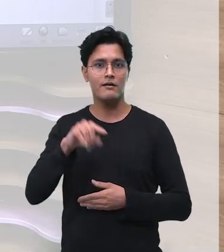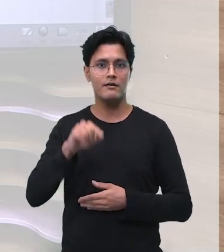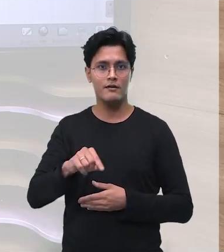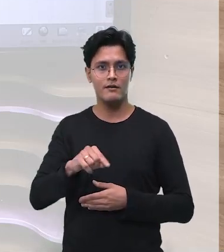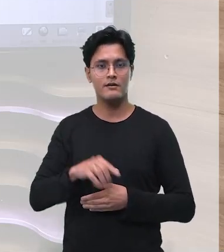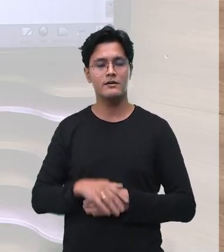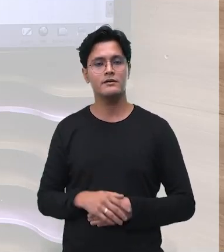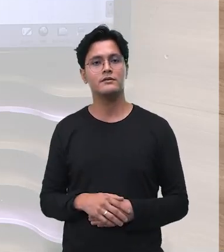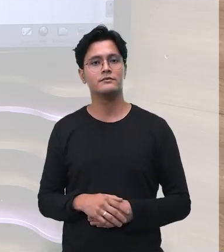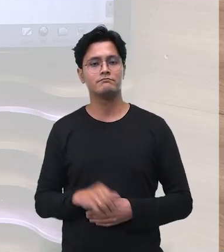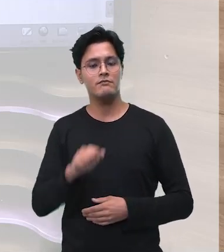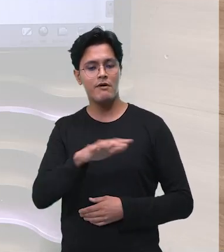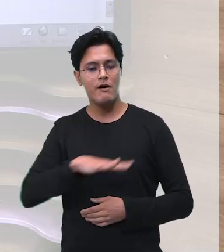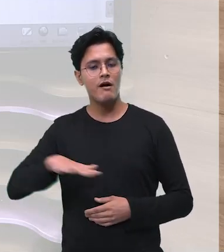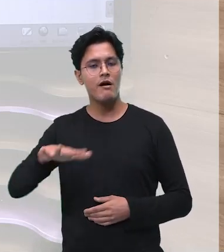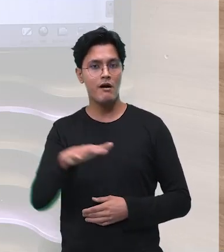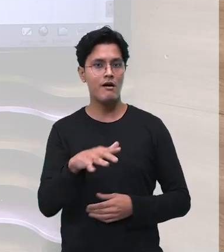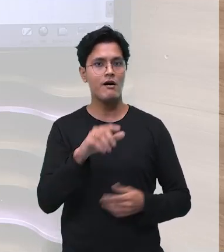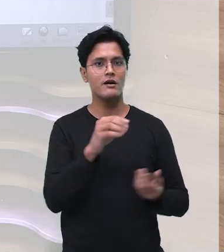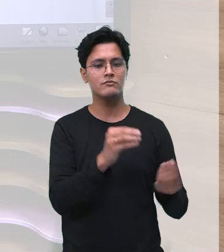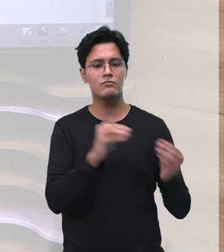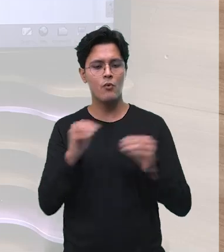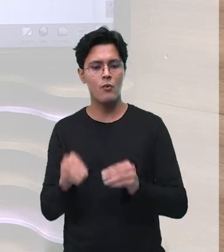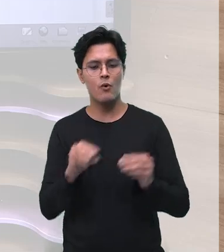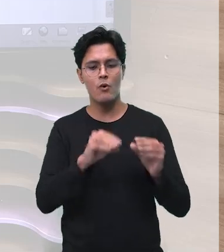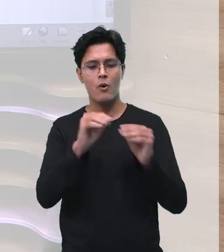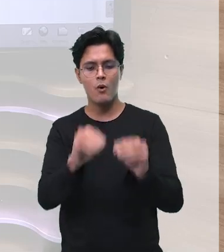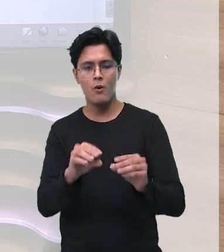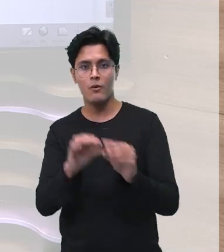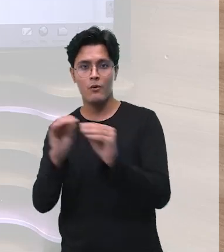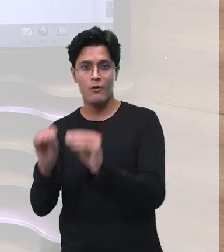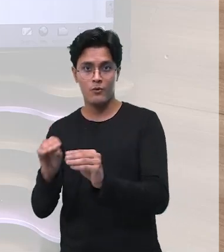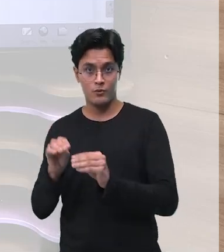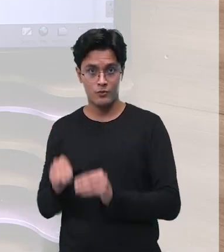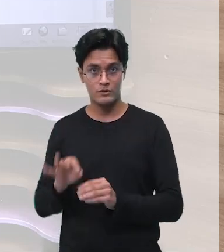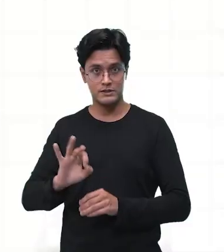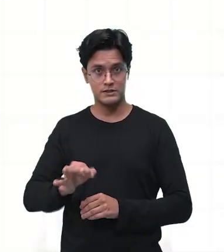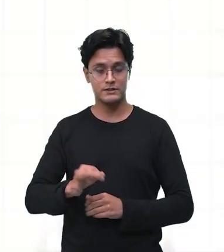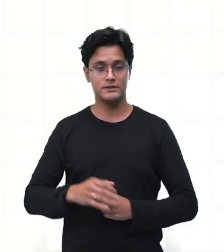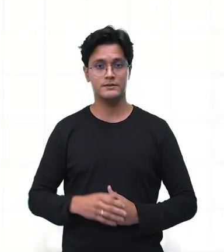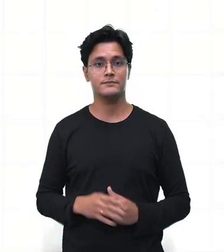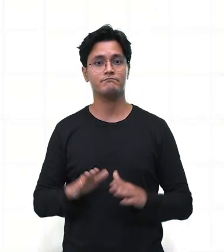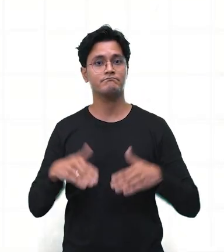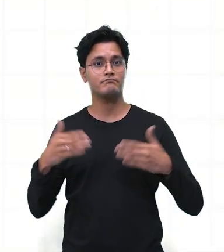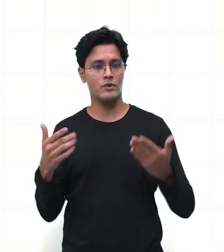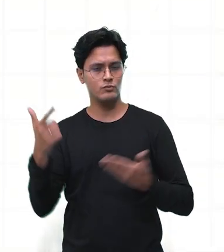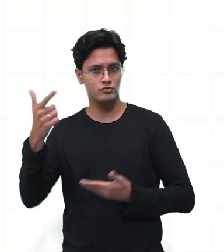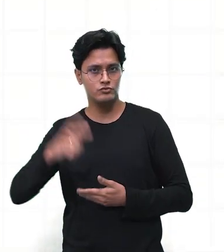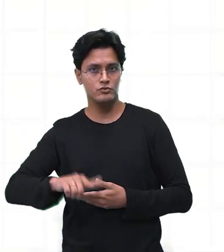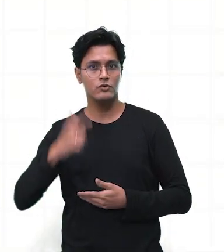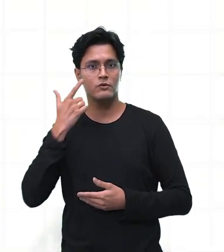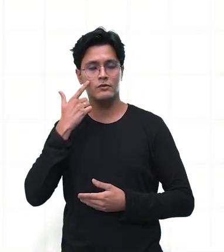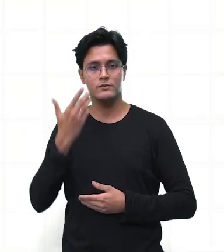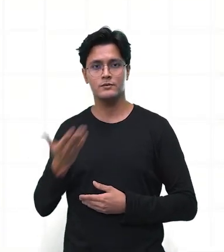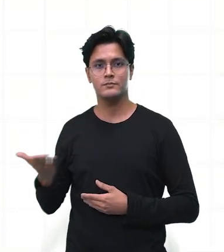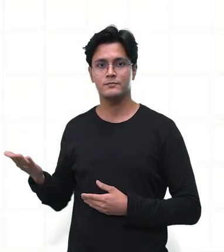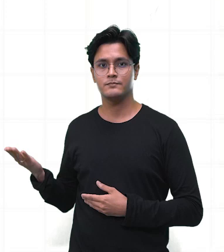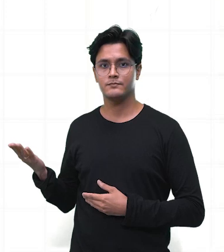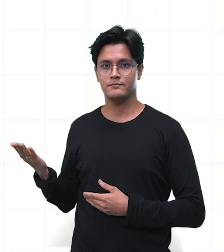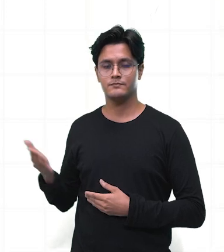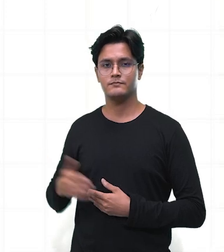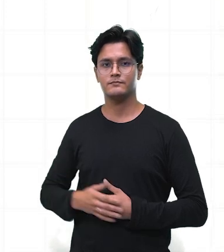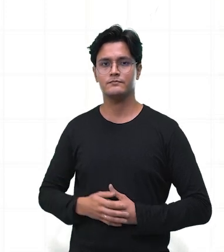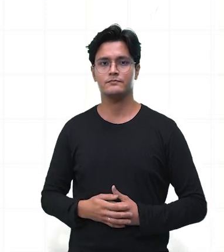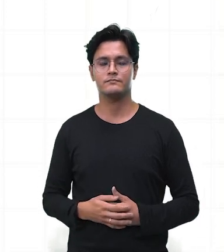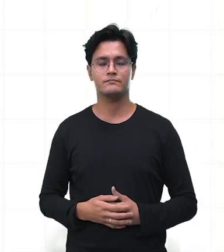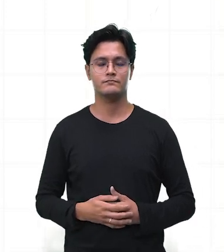parte ali que a gente vai preencher com alguma coisa, tá certo? Vamos voltar então. Então, nesse caso aqui, para eu